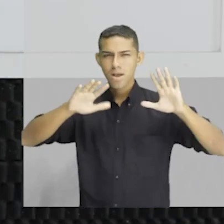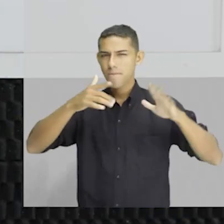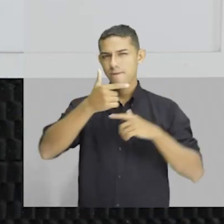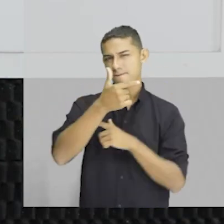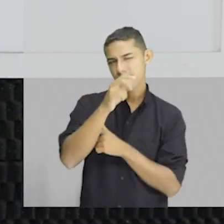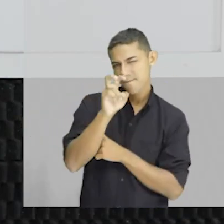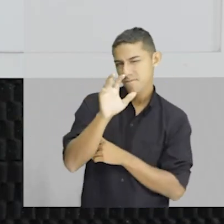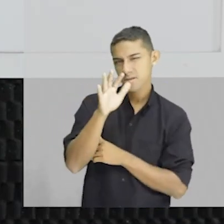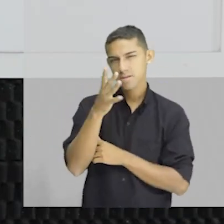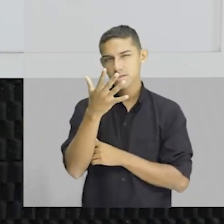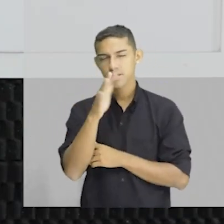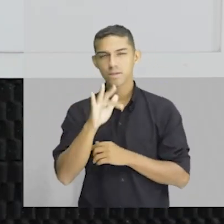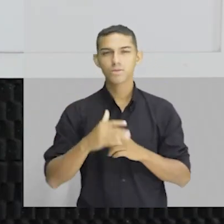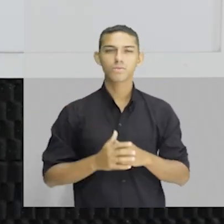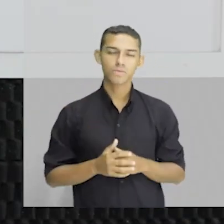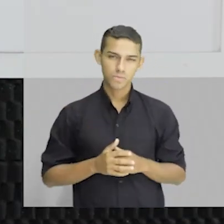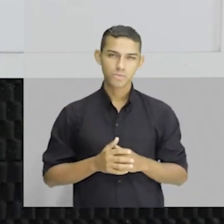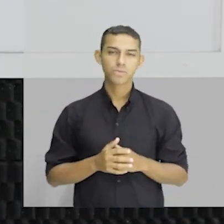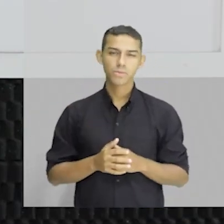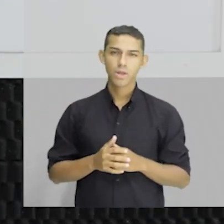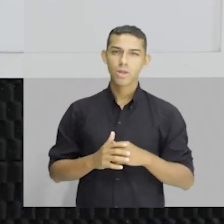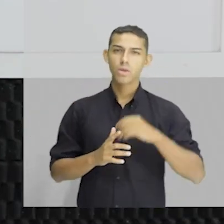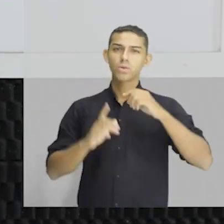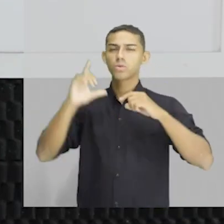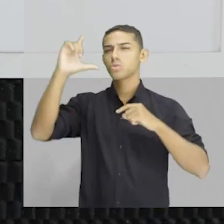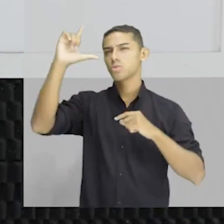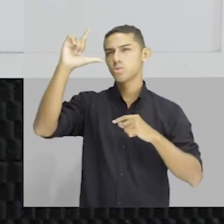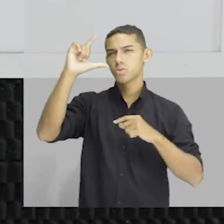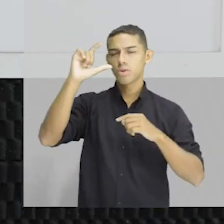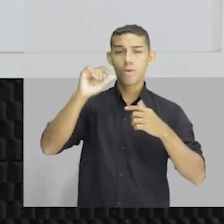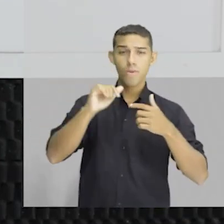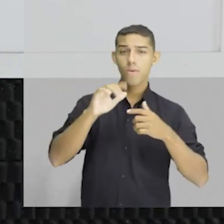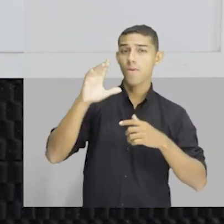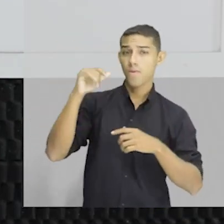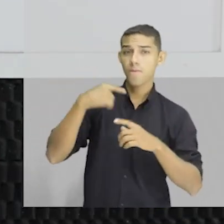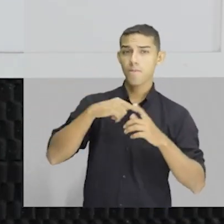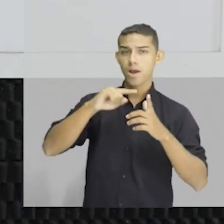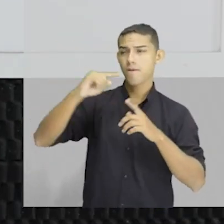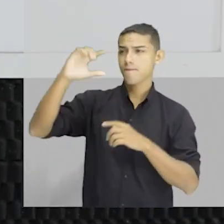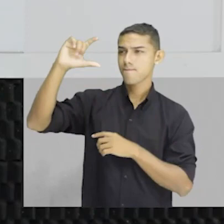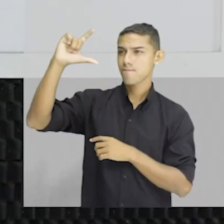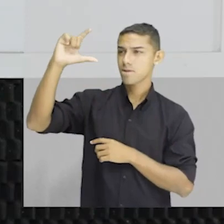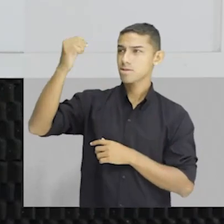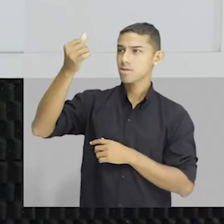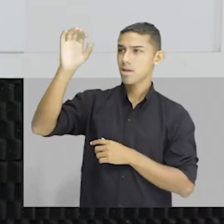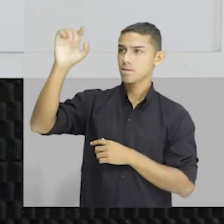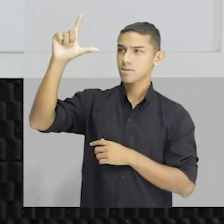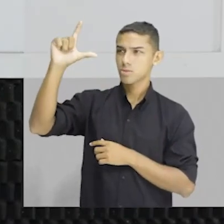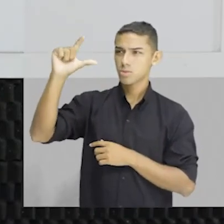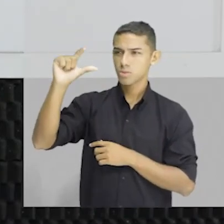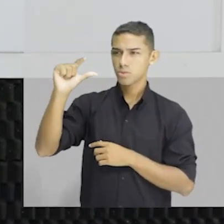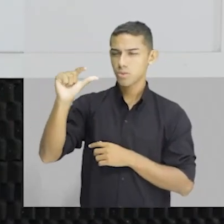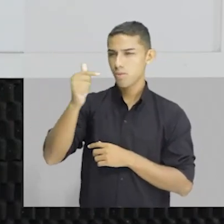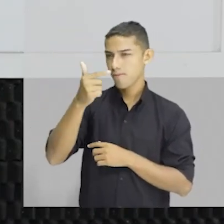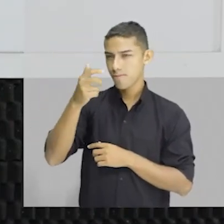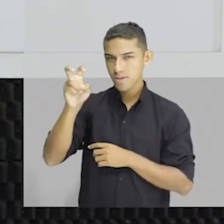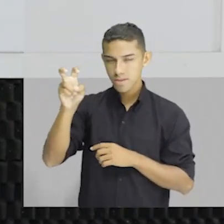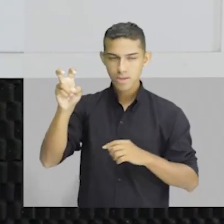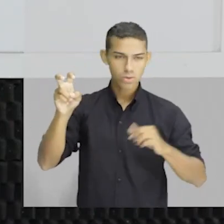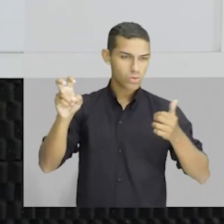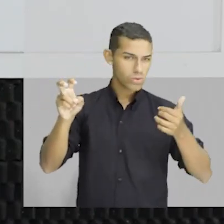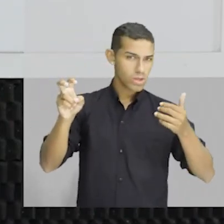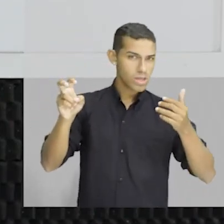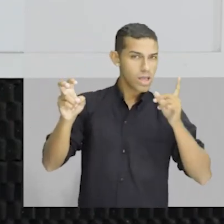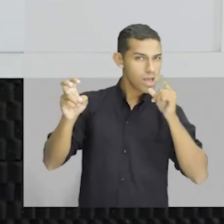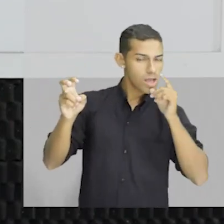25 então parafuso diminuiria 25 graus celsius e a água aumentaria 25 graus Celsius